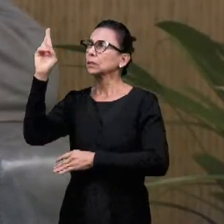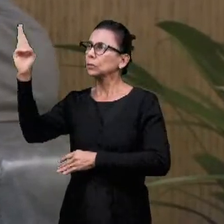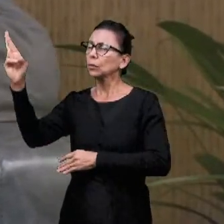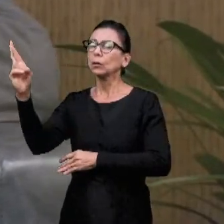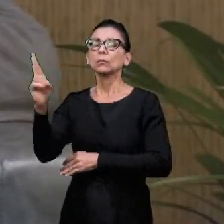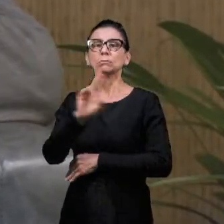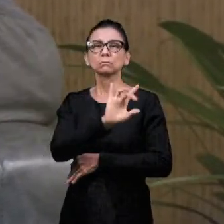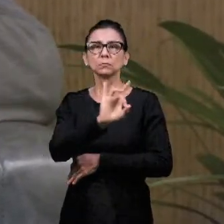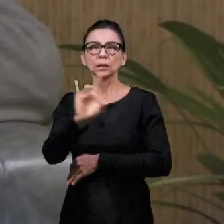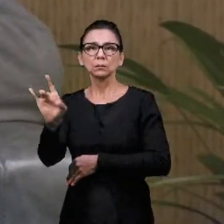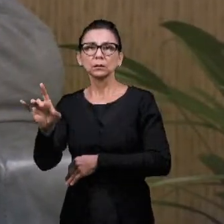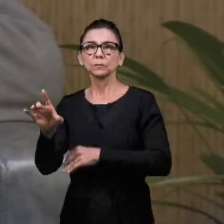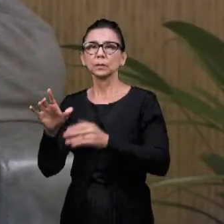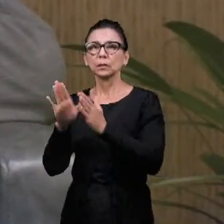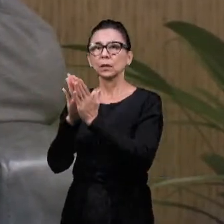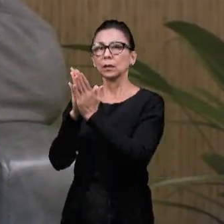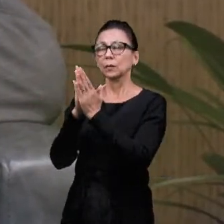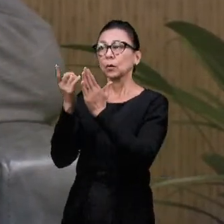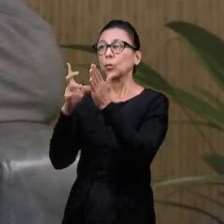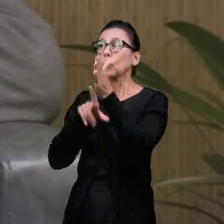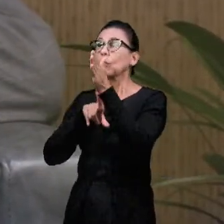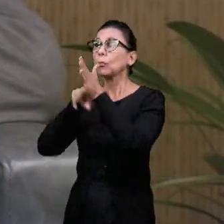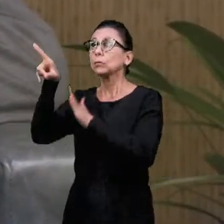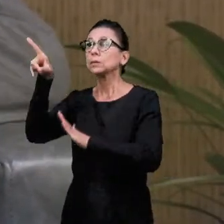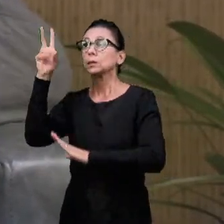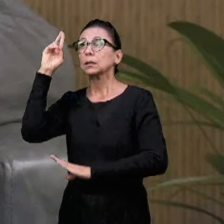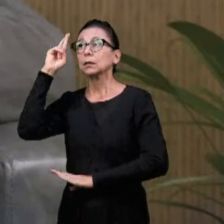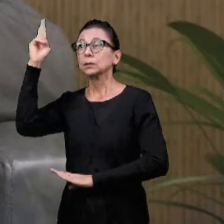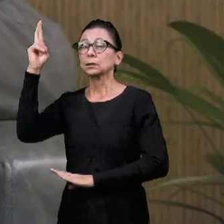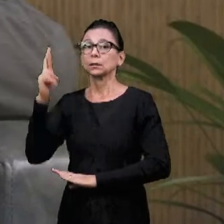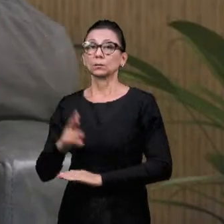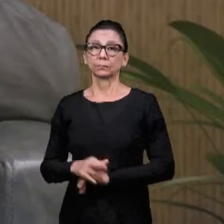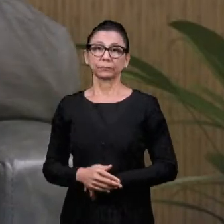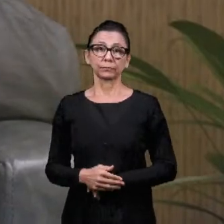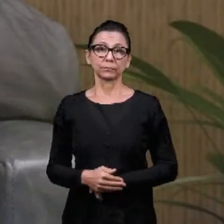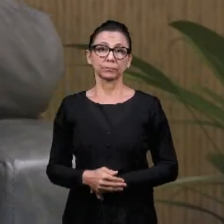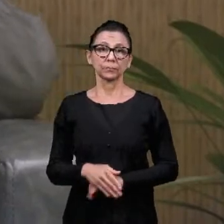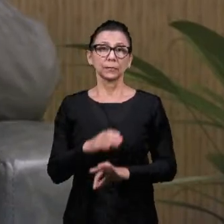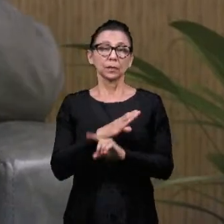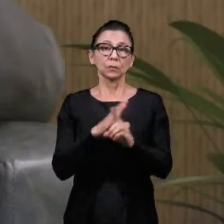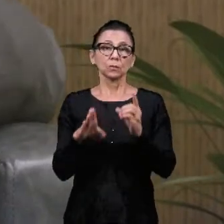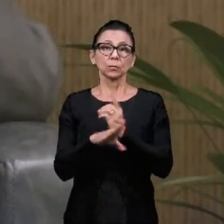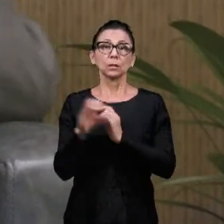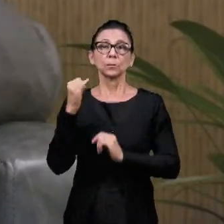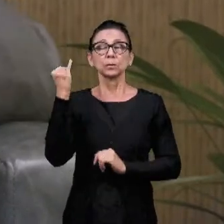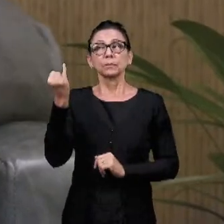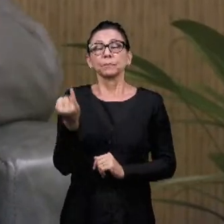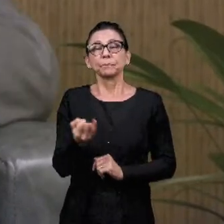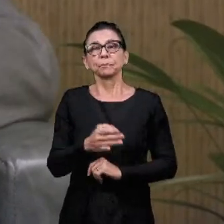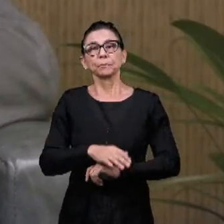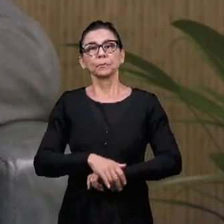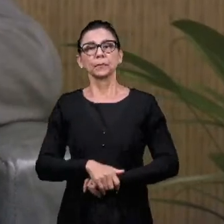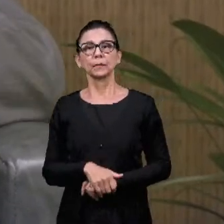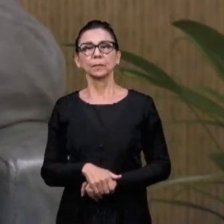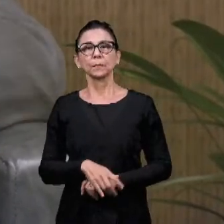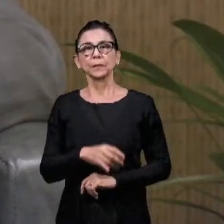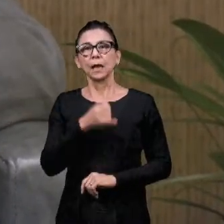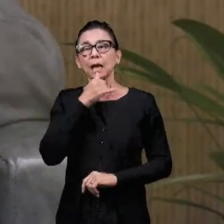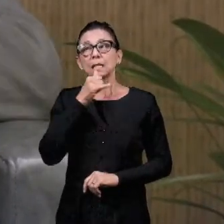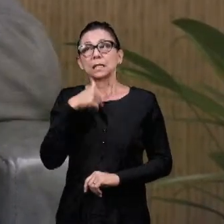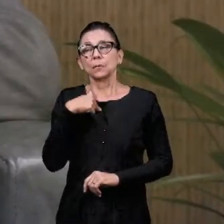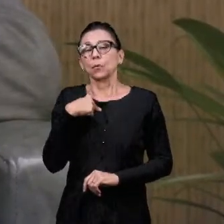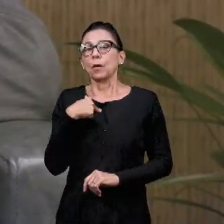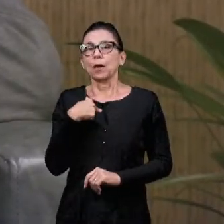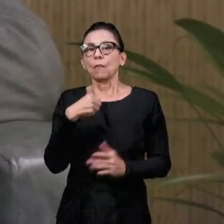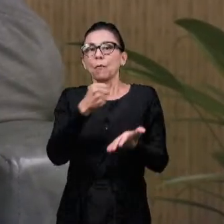é? Então, esse culto é muito importante. Vou contratar uma pessoa aqui para minha casa.